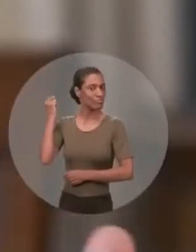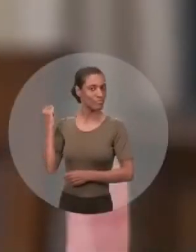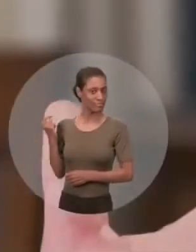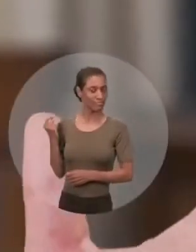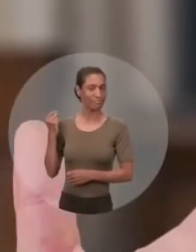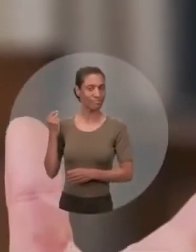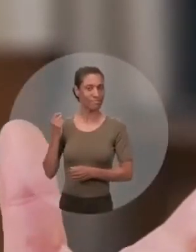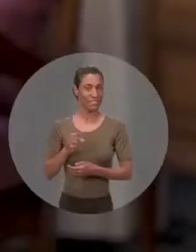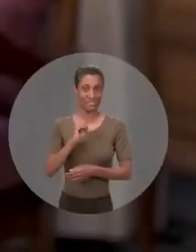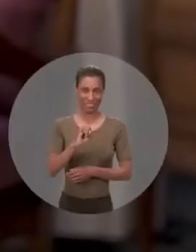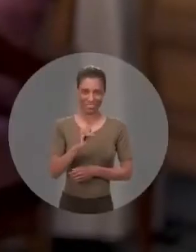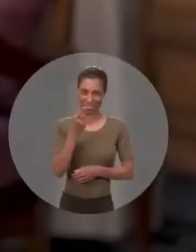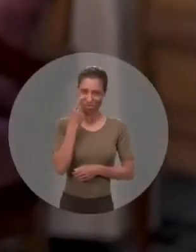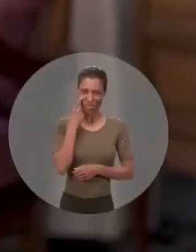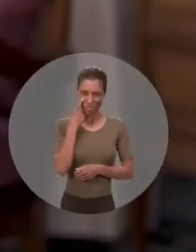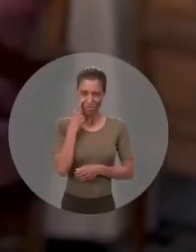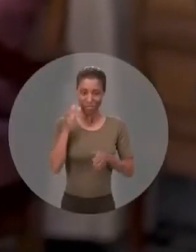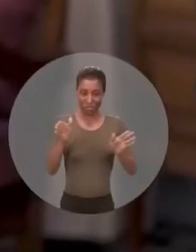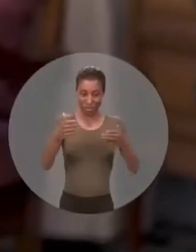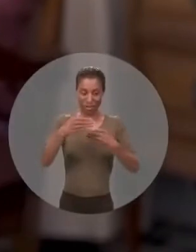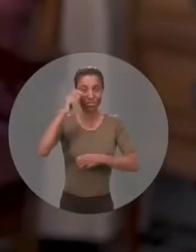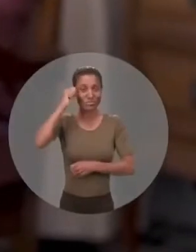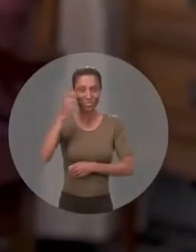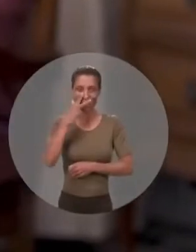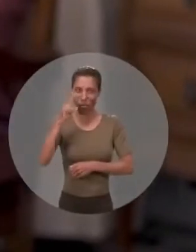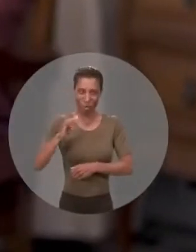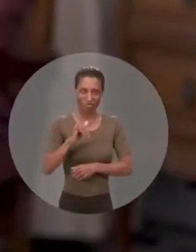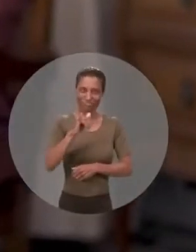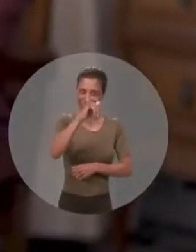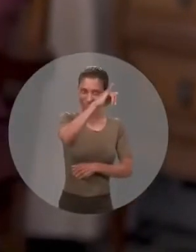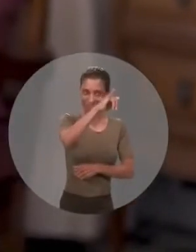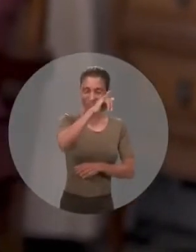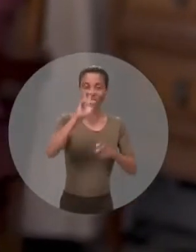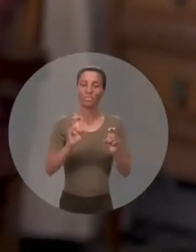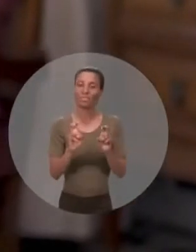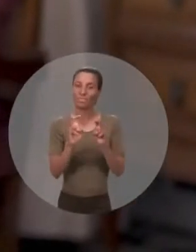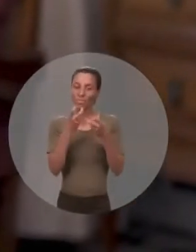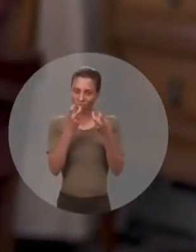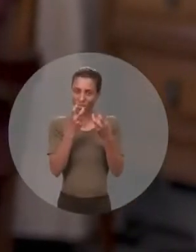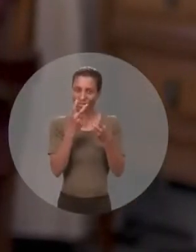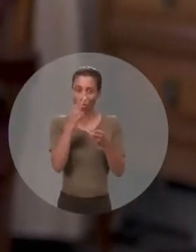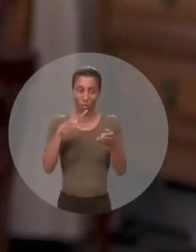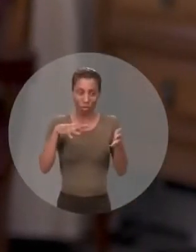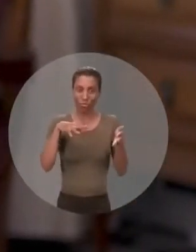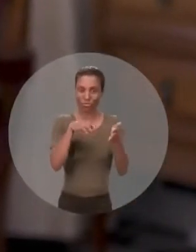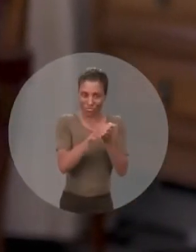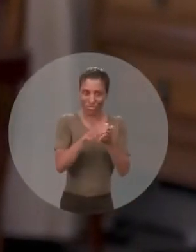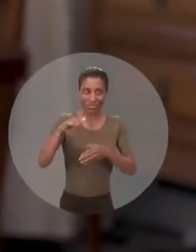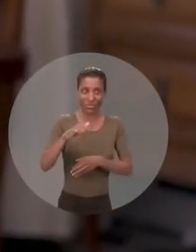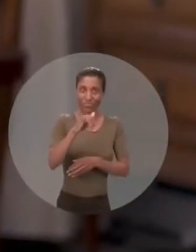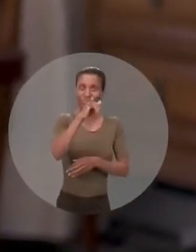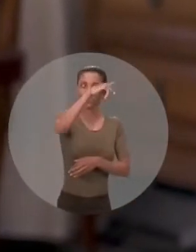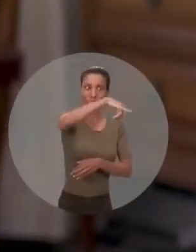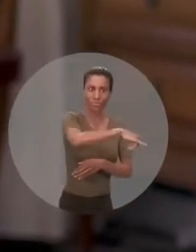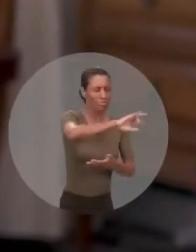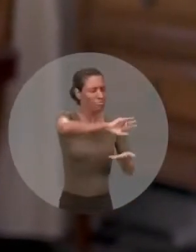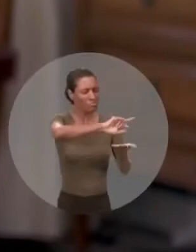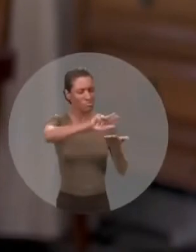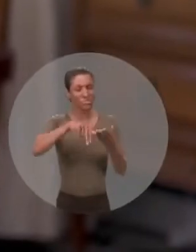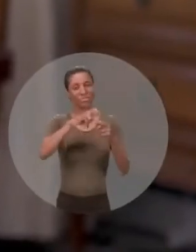há décadas. Se abríssemos a nossa caixa preta, diríamos que, como num acidente aéreo,